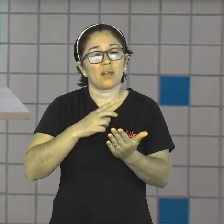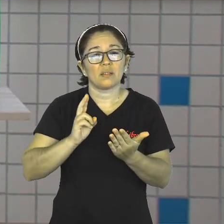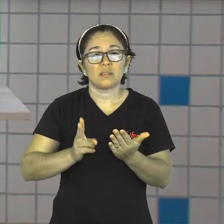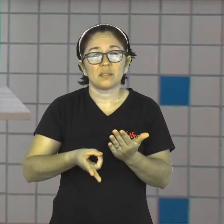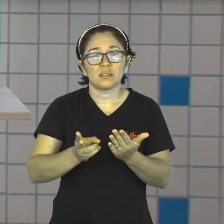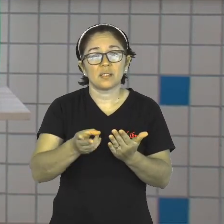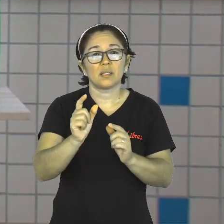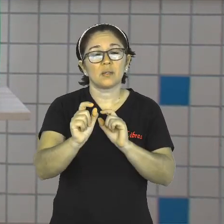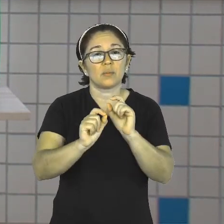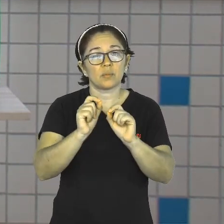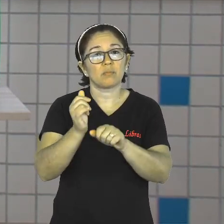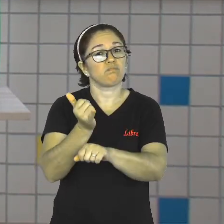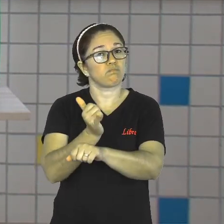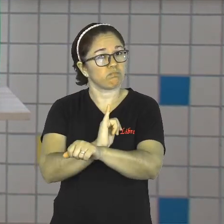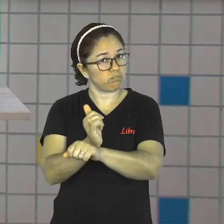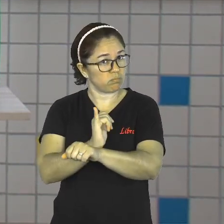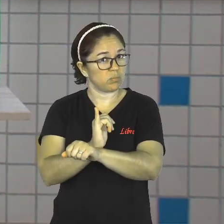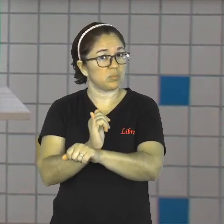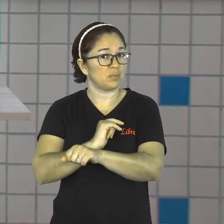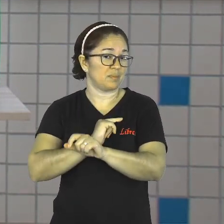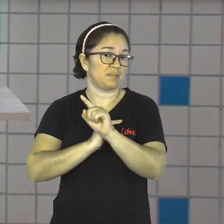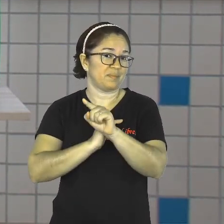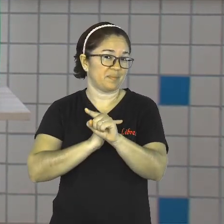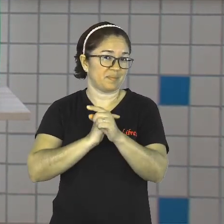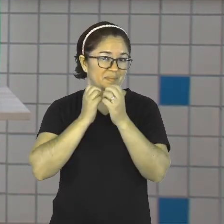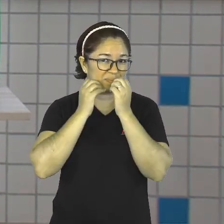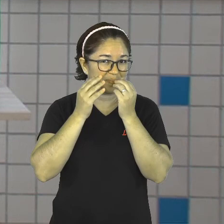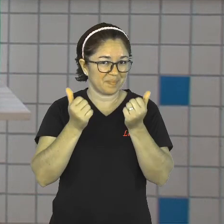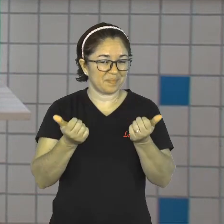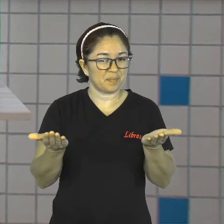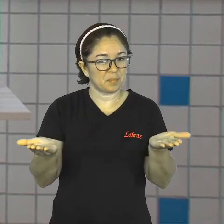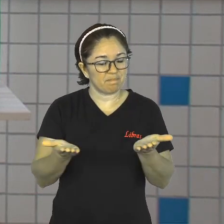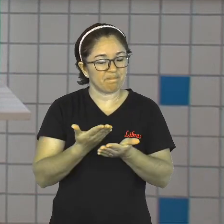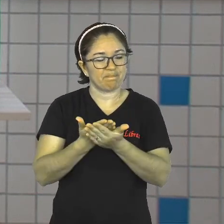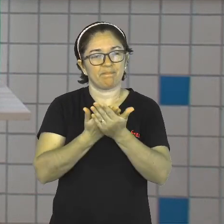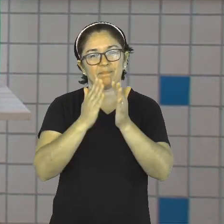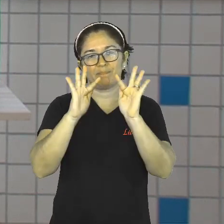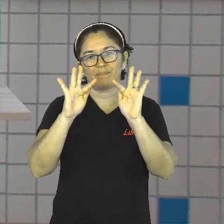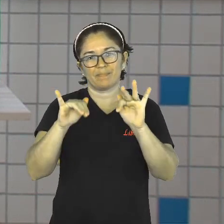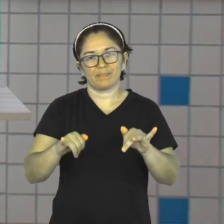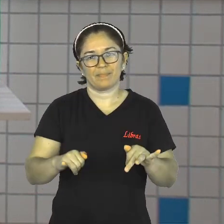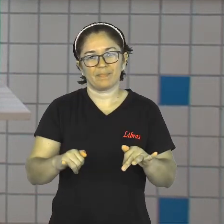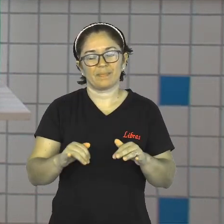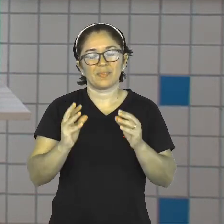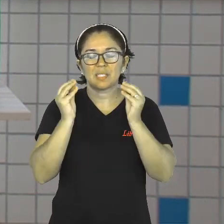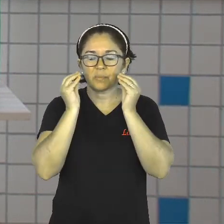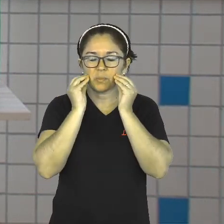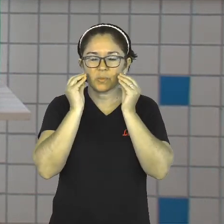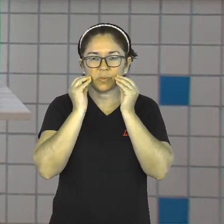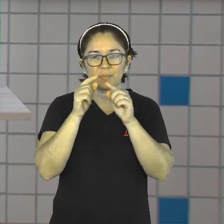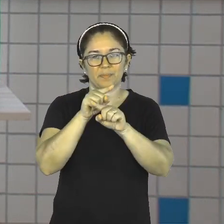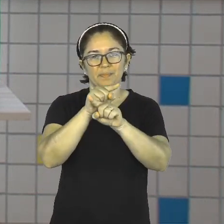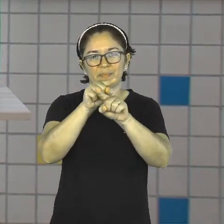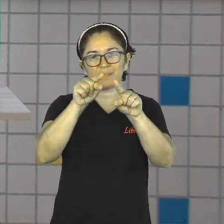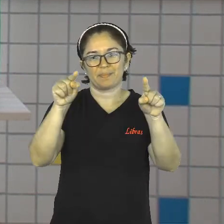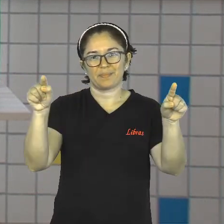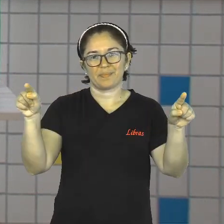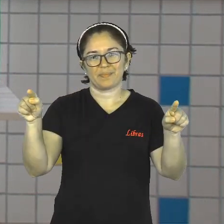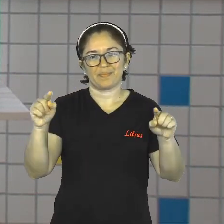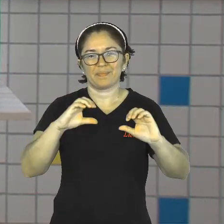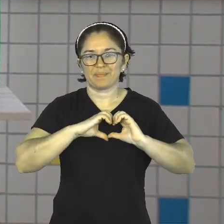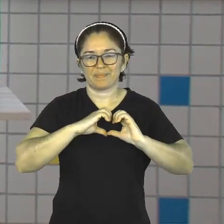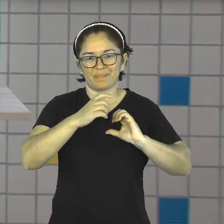no canal do YouTube, tá certo? Por hoje é só, meus amores. Um grande beijo no